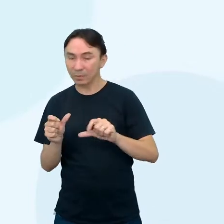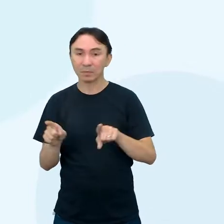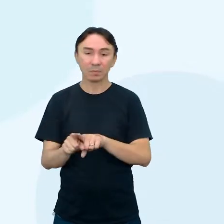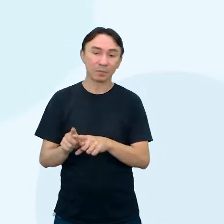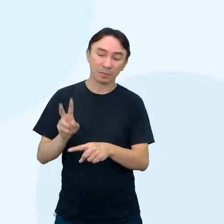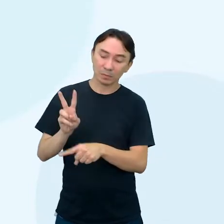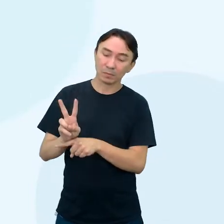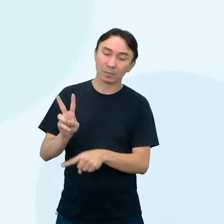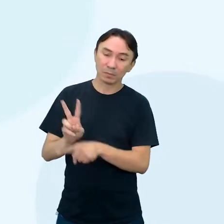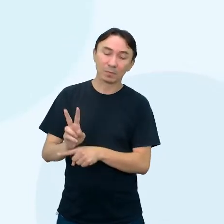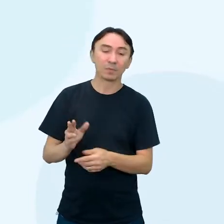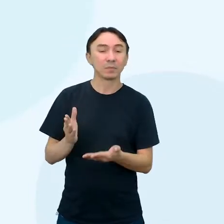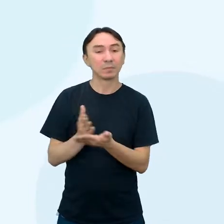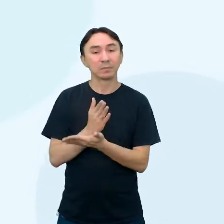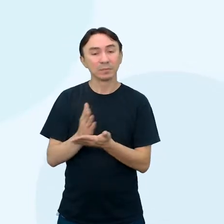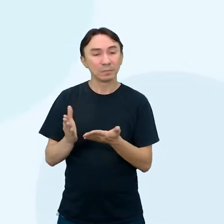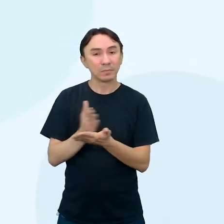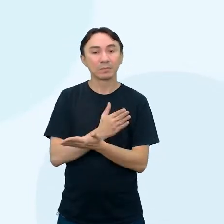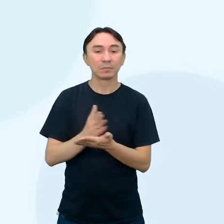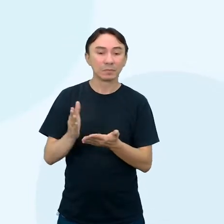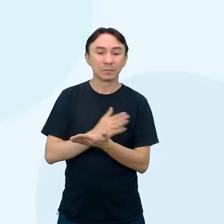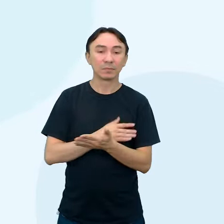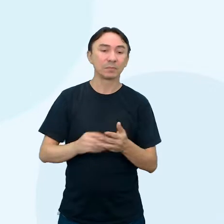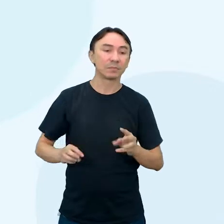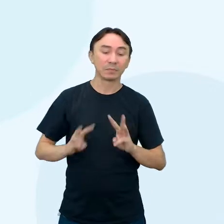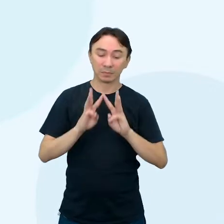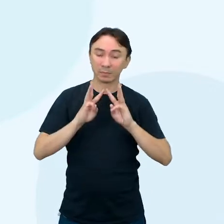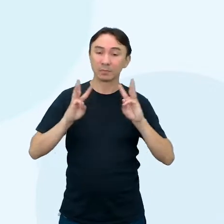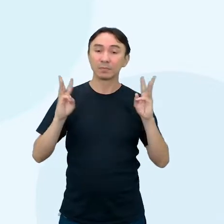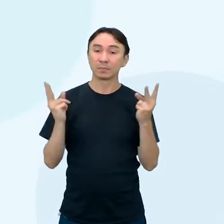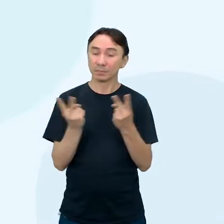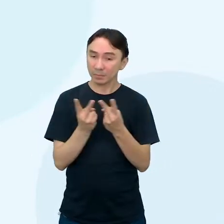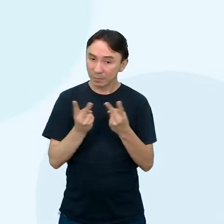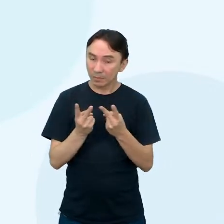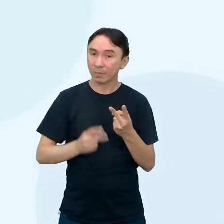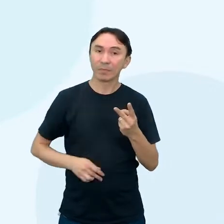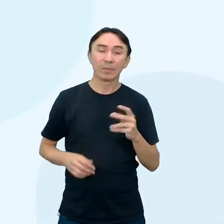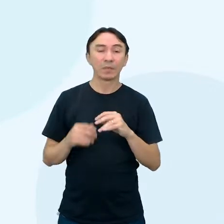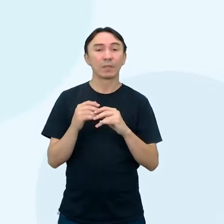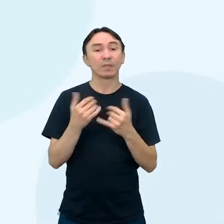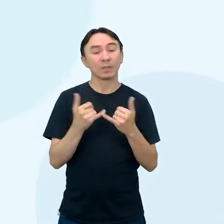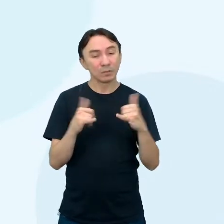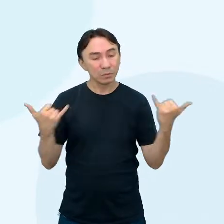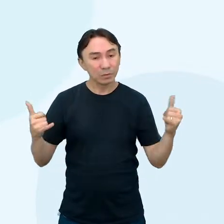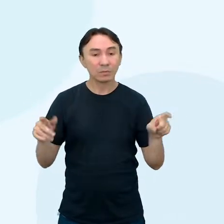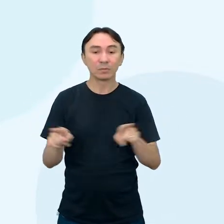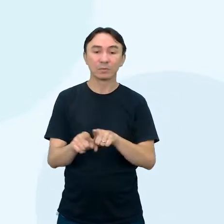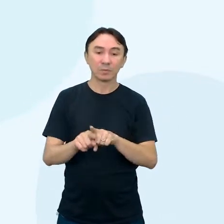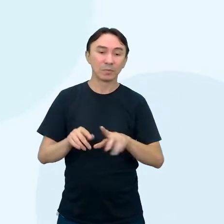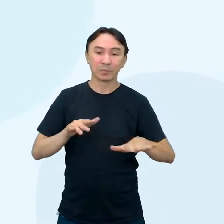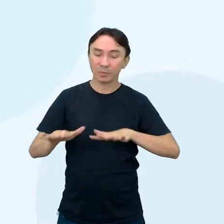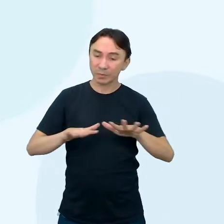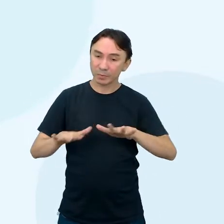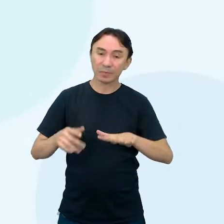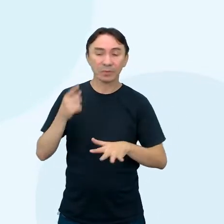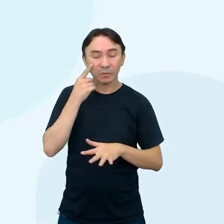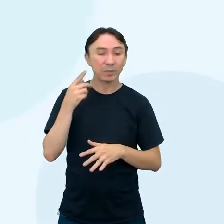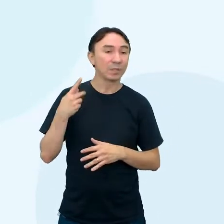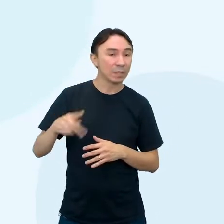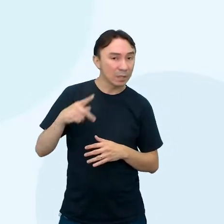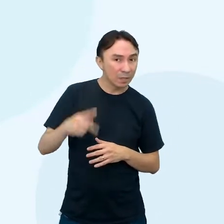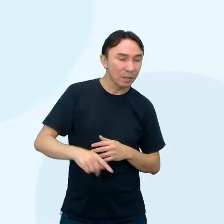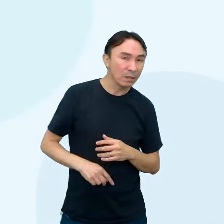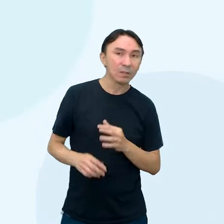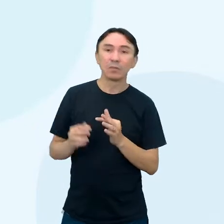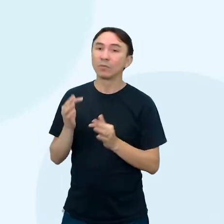que envolvam quantidade de matéria, de energia e de movimentos para realizar previsões sobre seu comportamento em